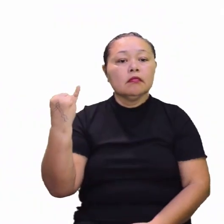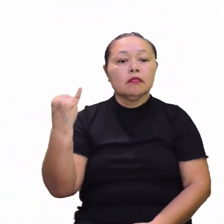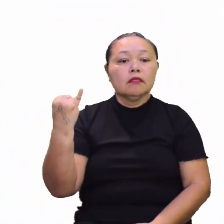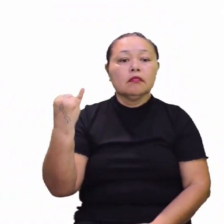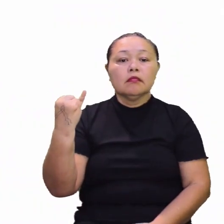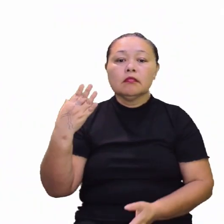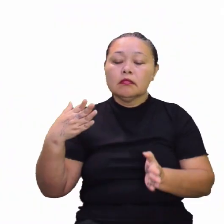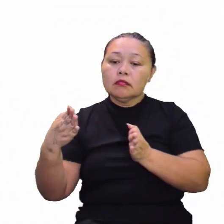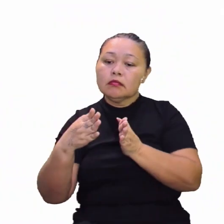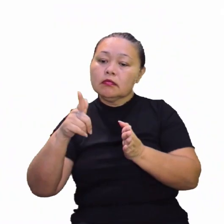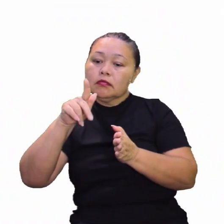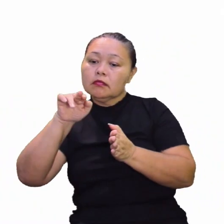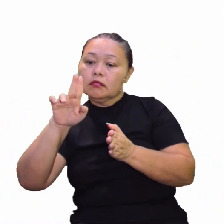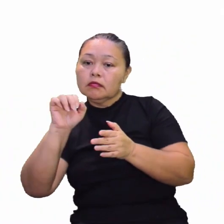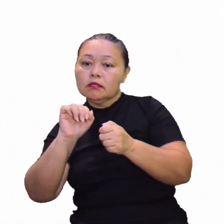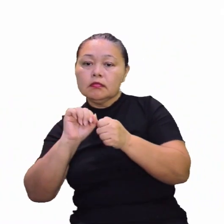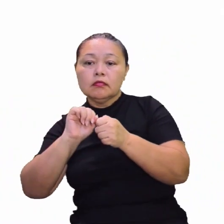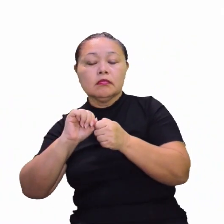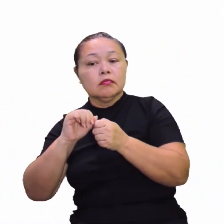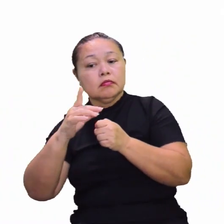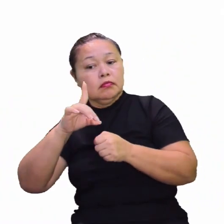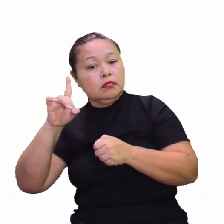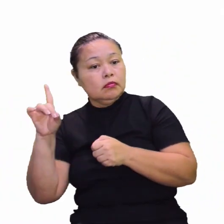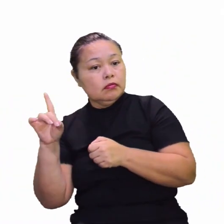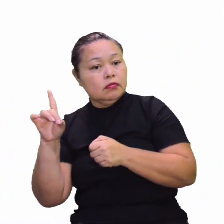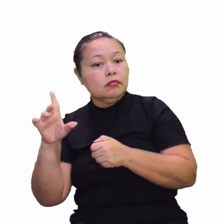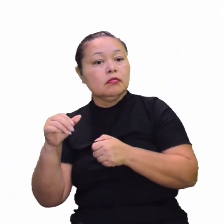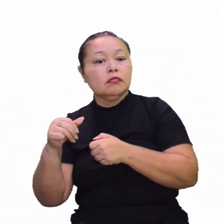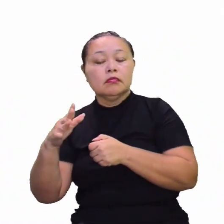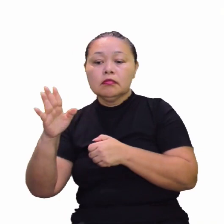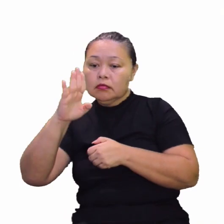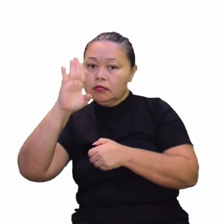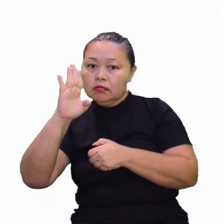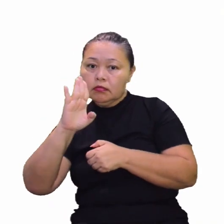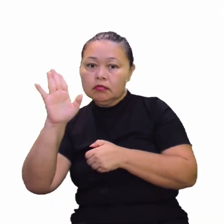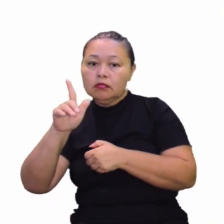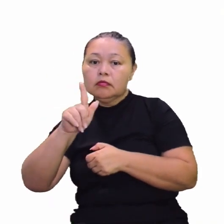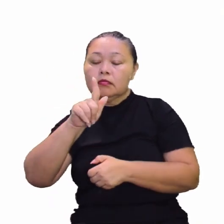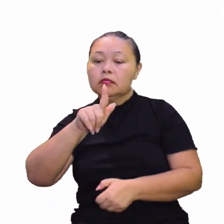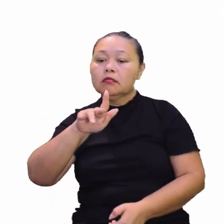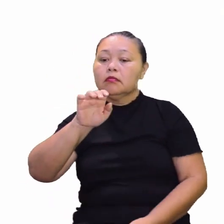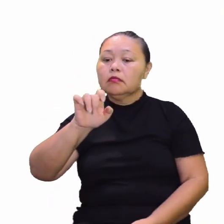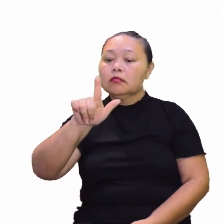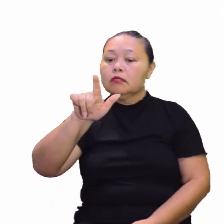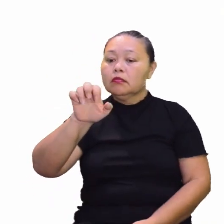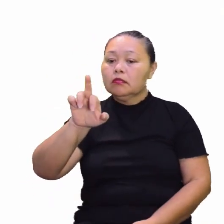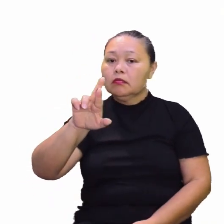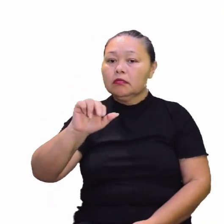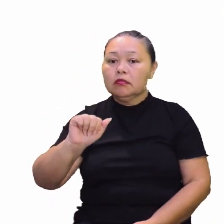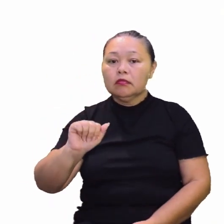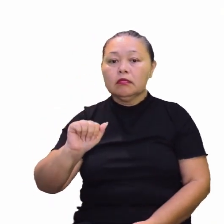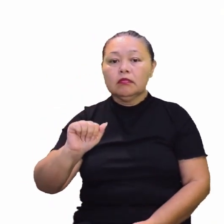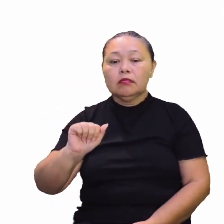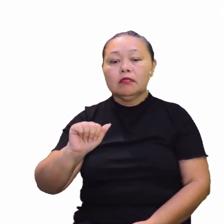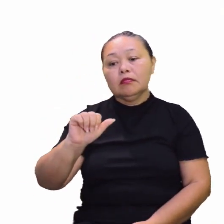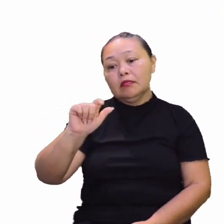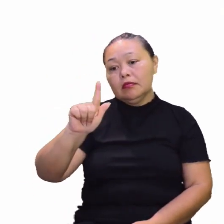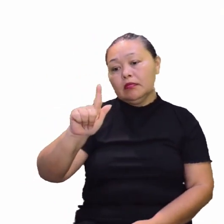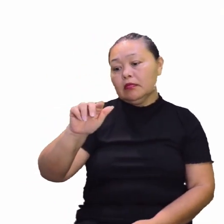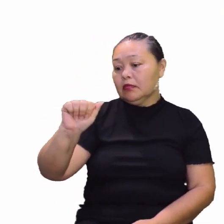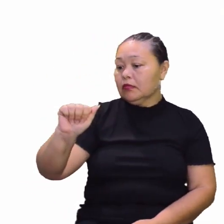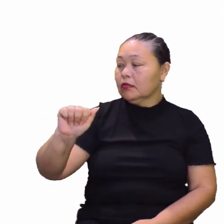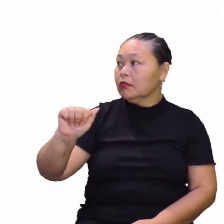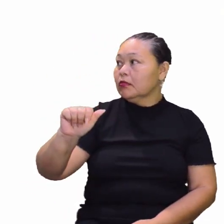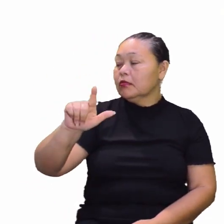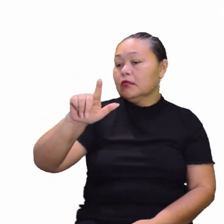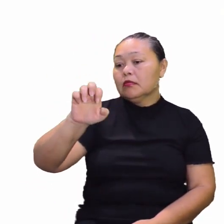Os principais afluentes do rio Guaporé, na margem direita, do lado brasileiro, são os rios... Galera, algum azinho